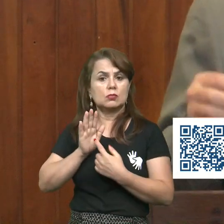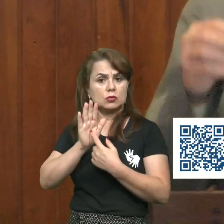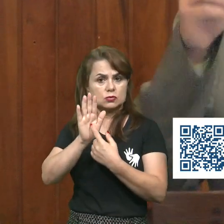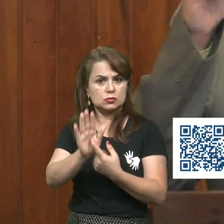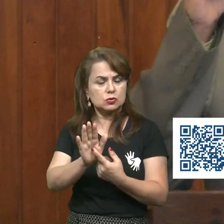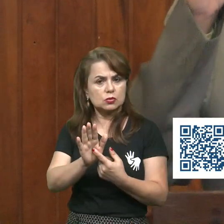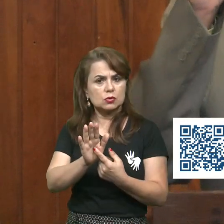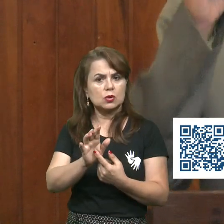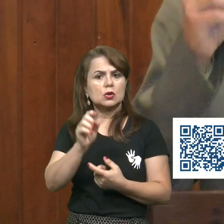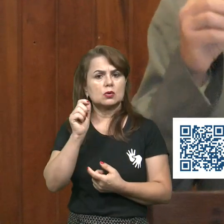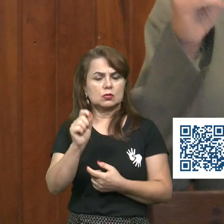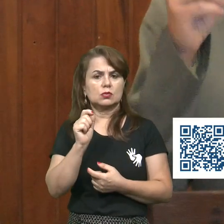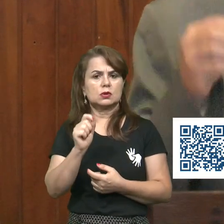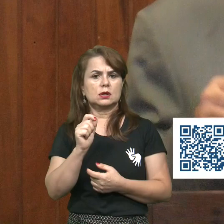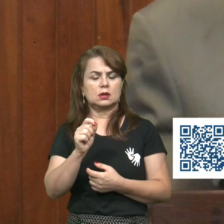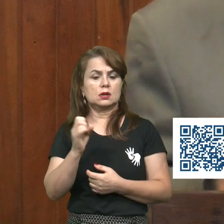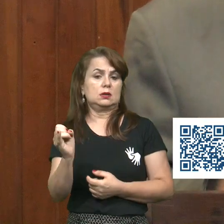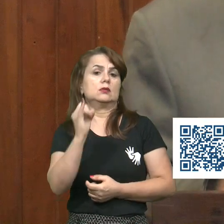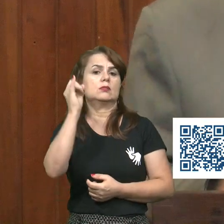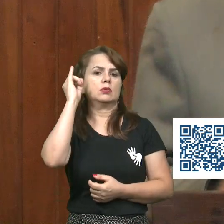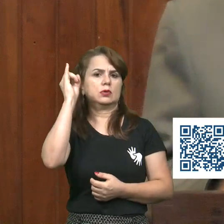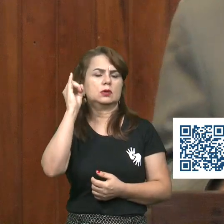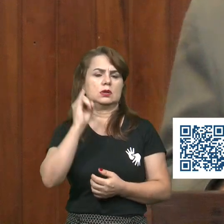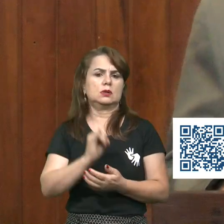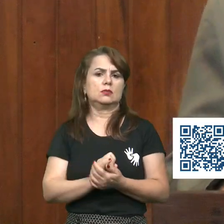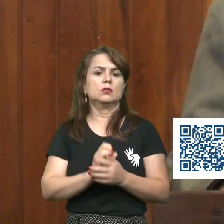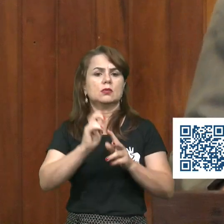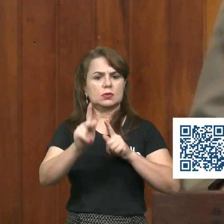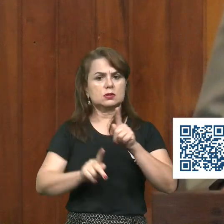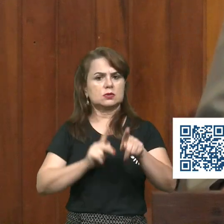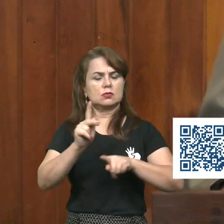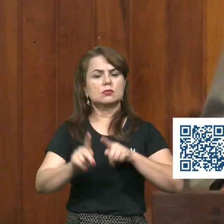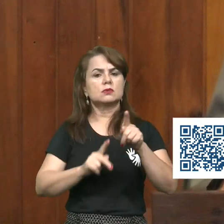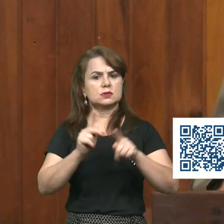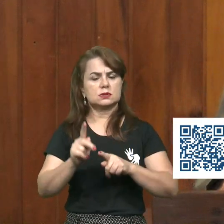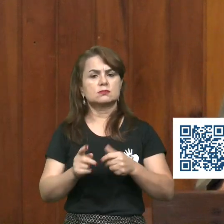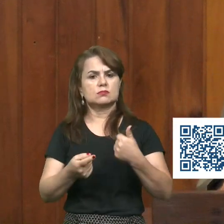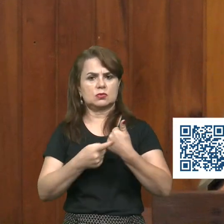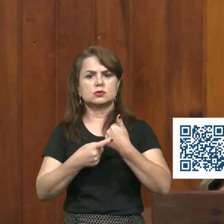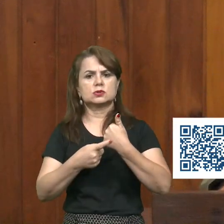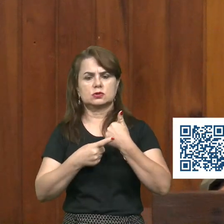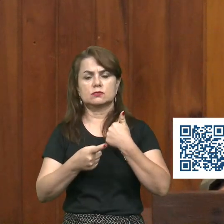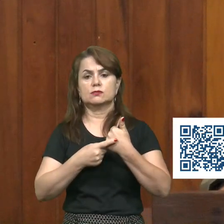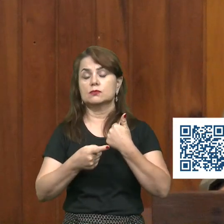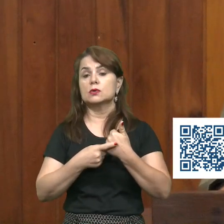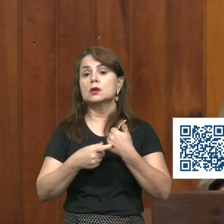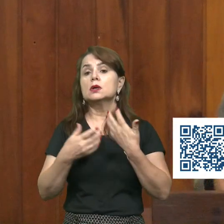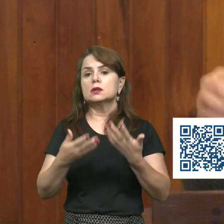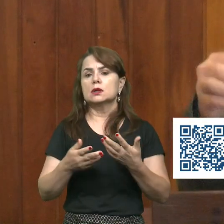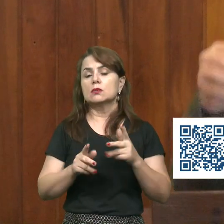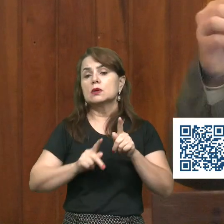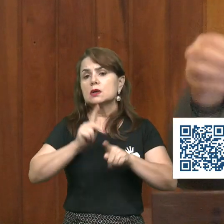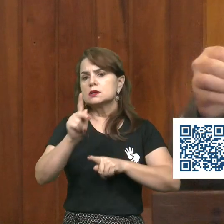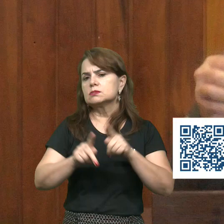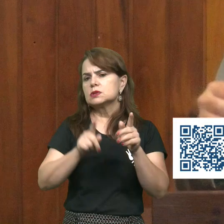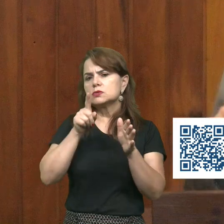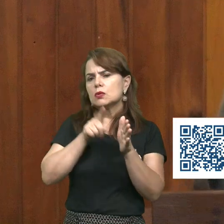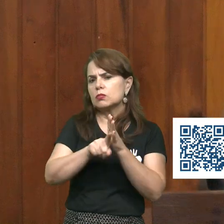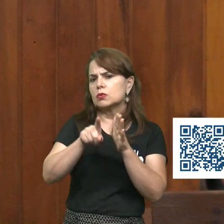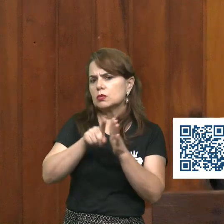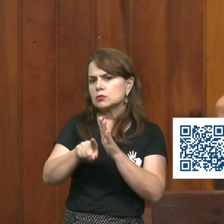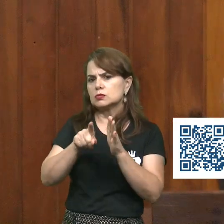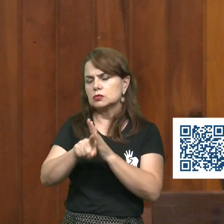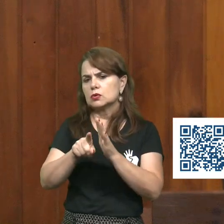pela unidade também demonstrou importante feedback da população. Ao serem questionados após o tratamento